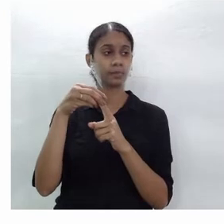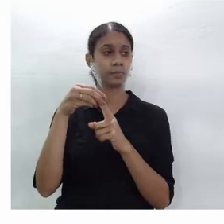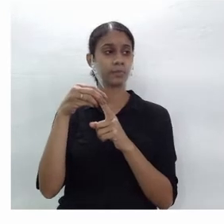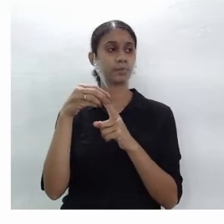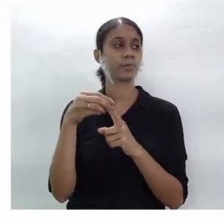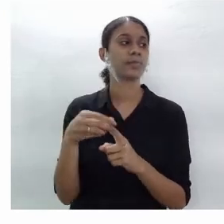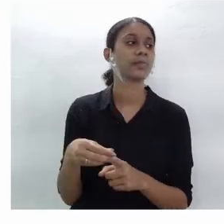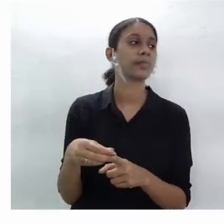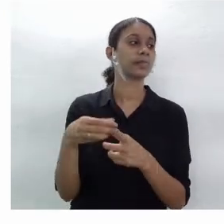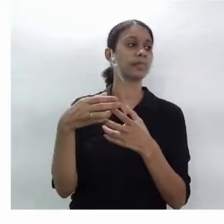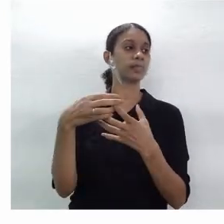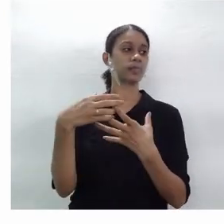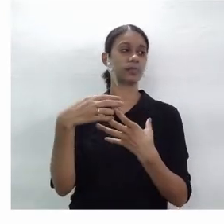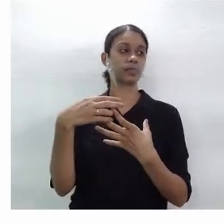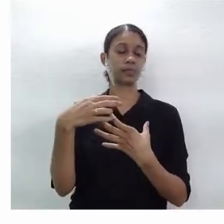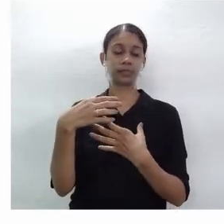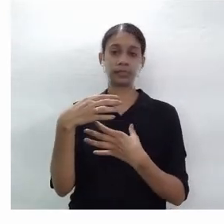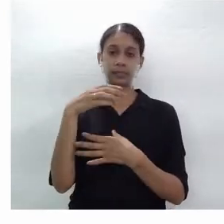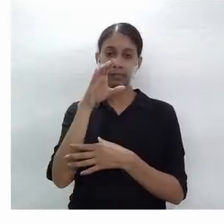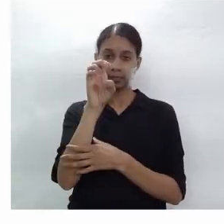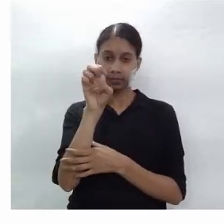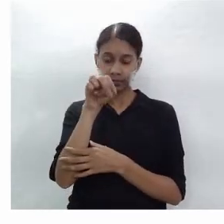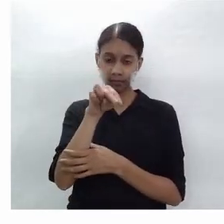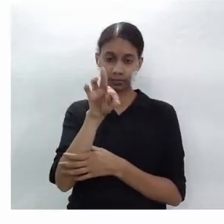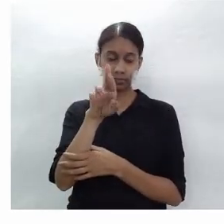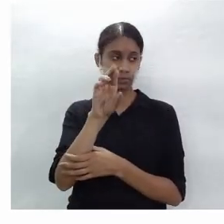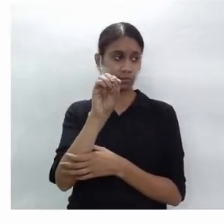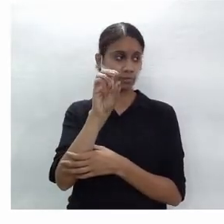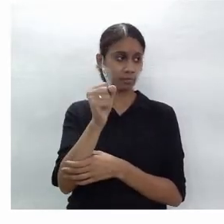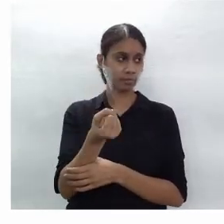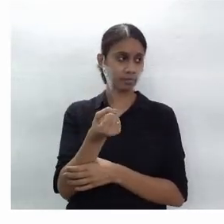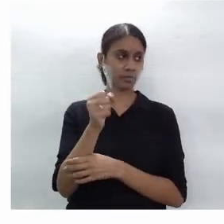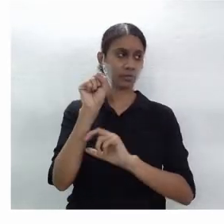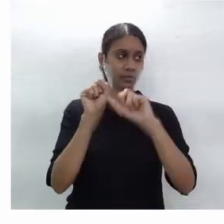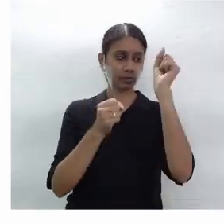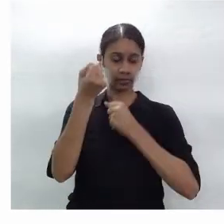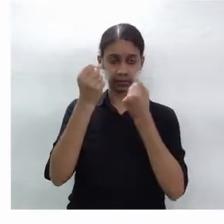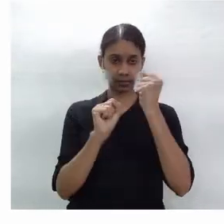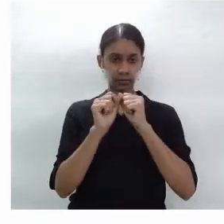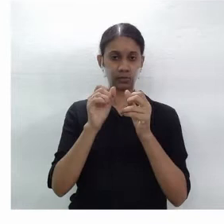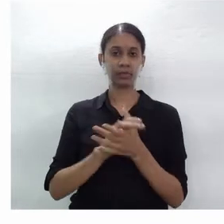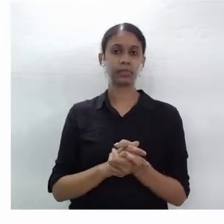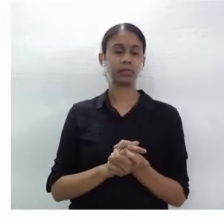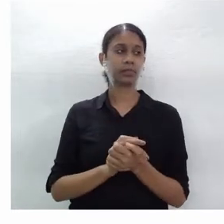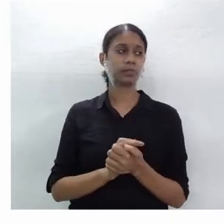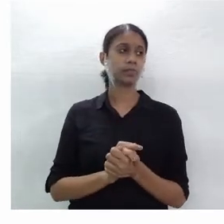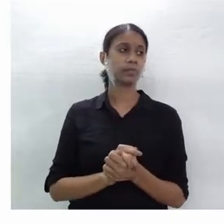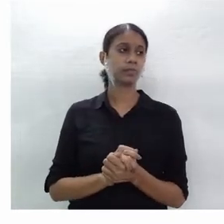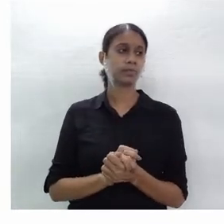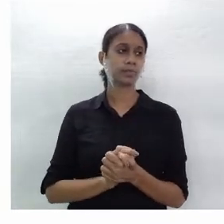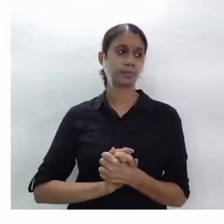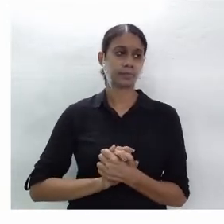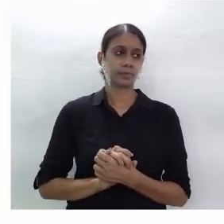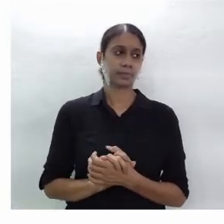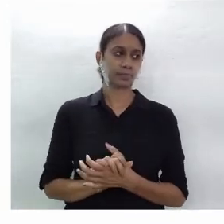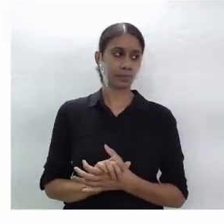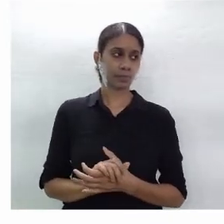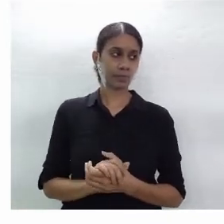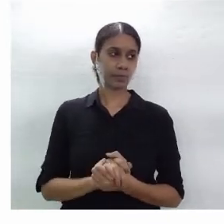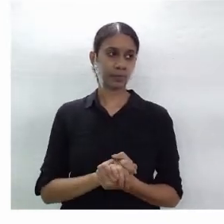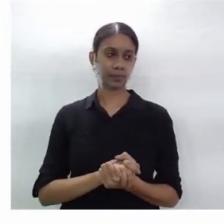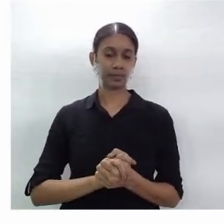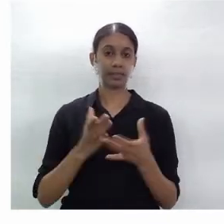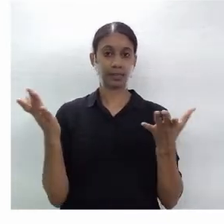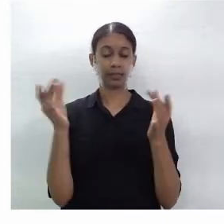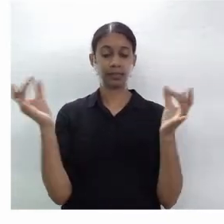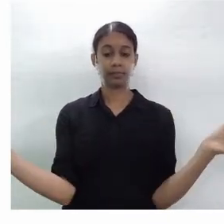A gente já conversou essa questão aí, nessa questão da desigualdade, mas vamos ressaltar alguns pontos. Próximo slide. Para a gente